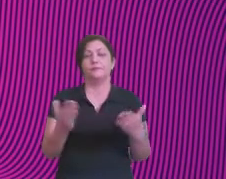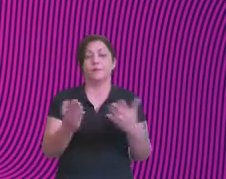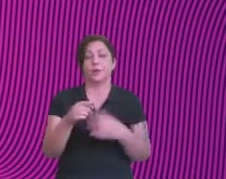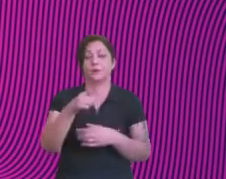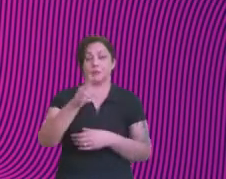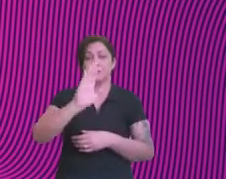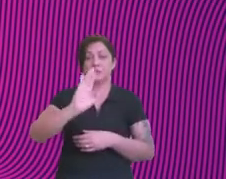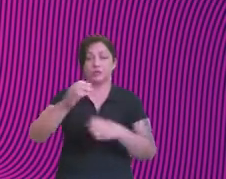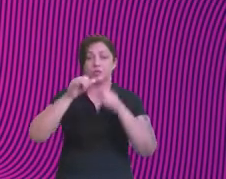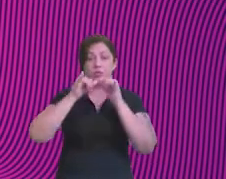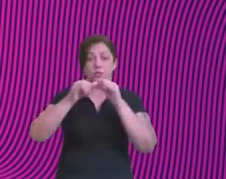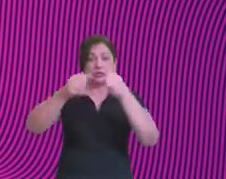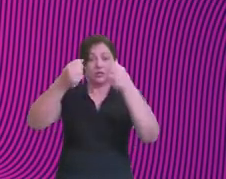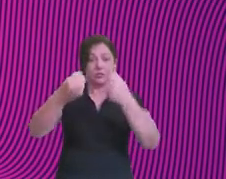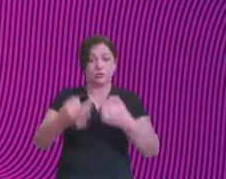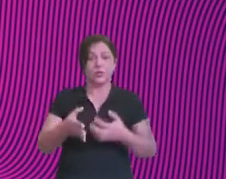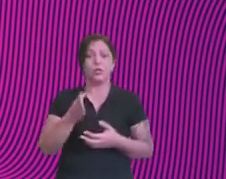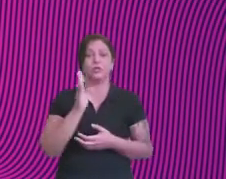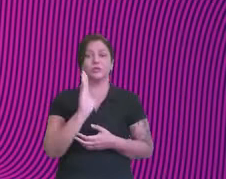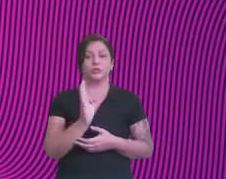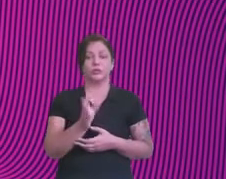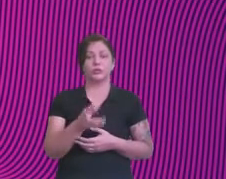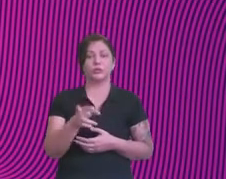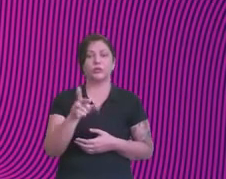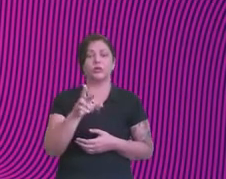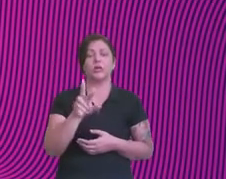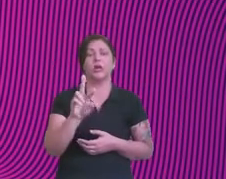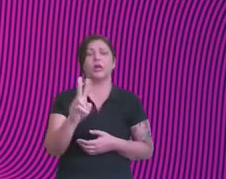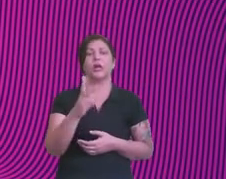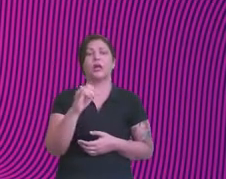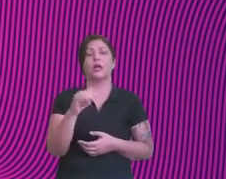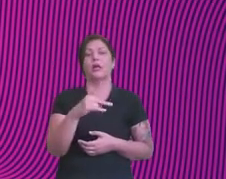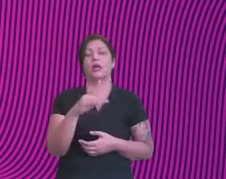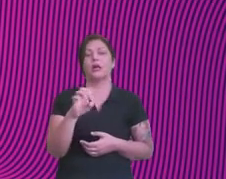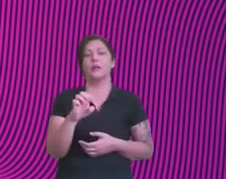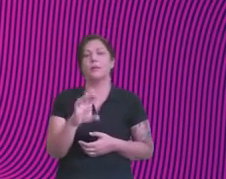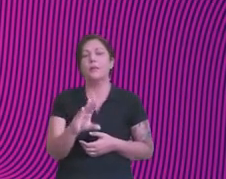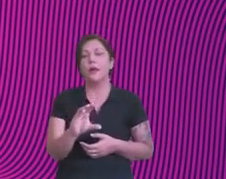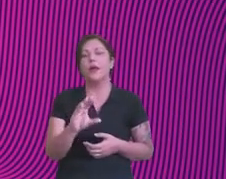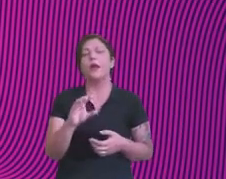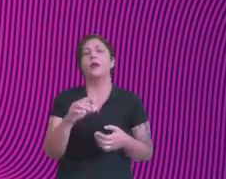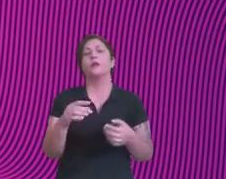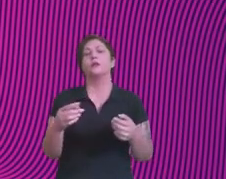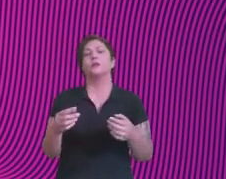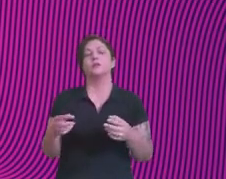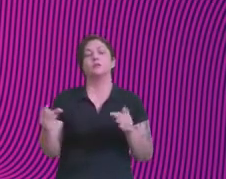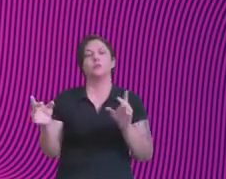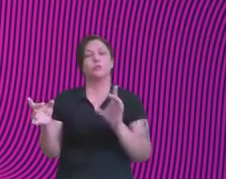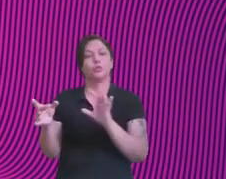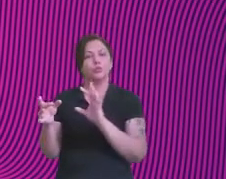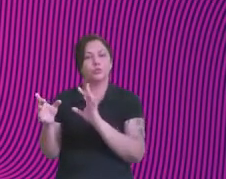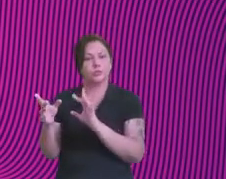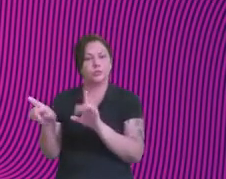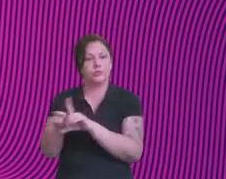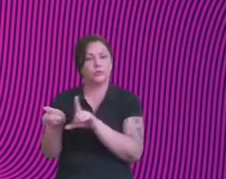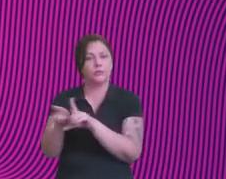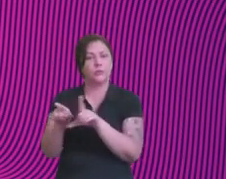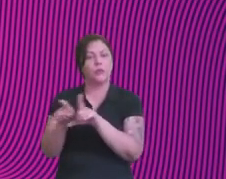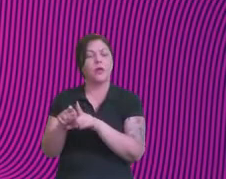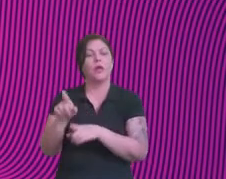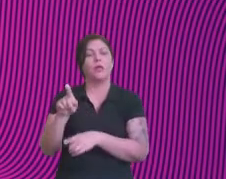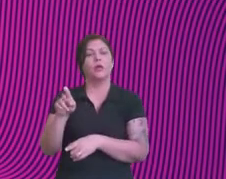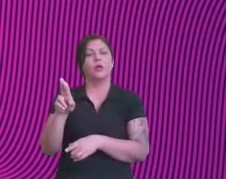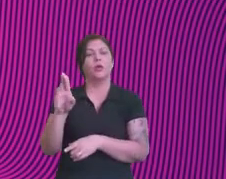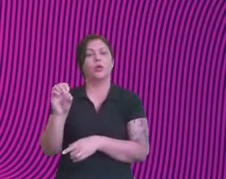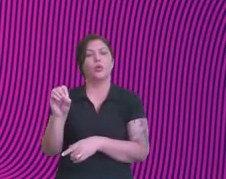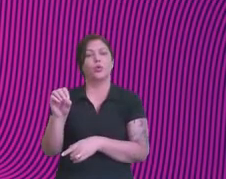para a gente de HIPEC, junto com o Gustavo, né? Eu sei que para câncer gástrico